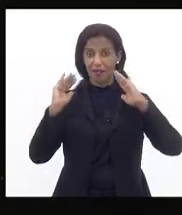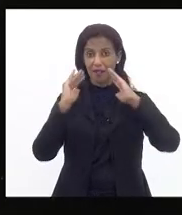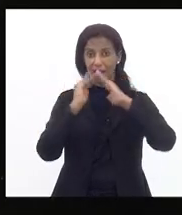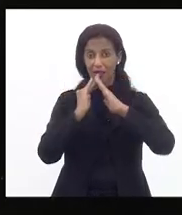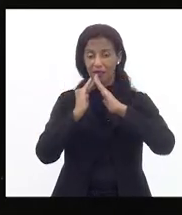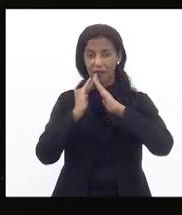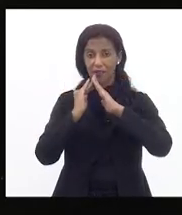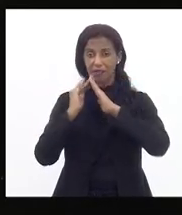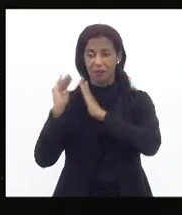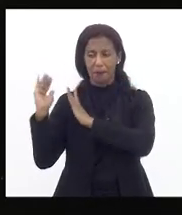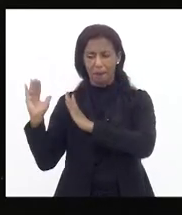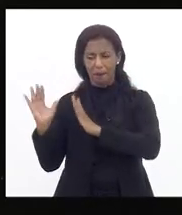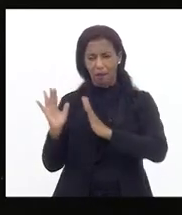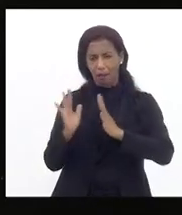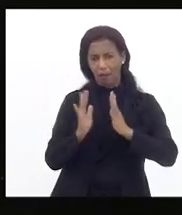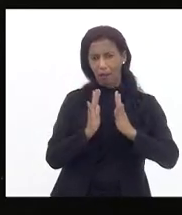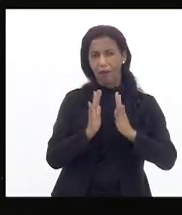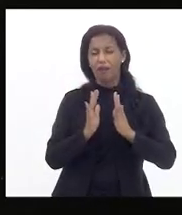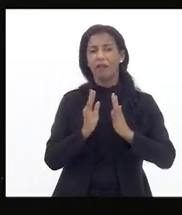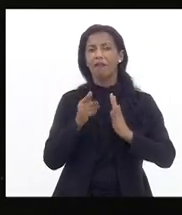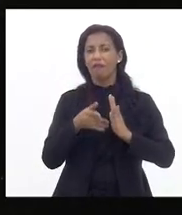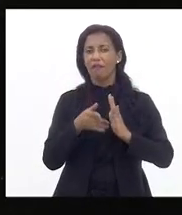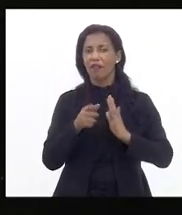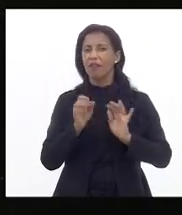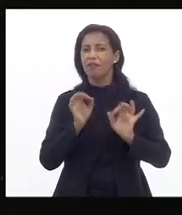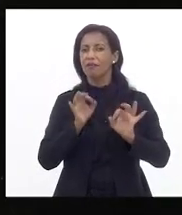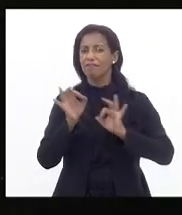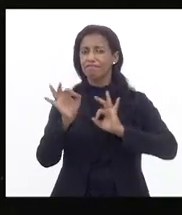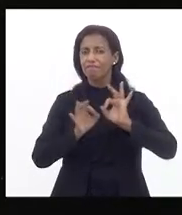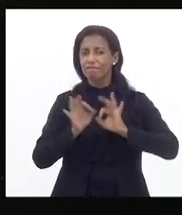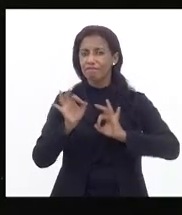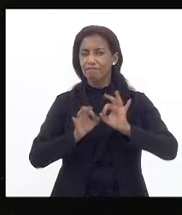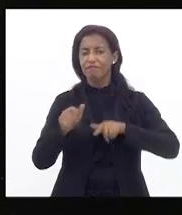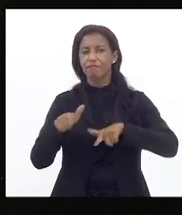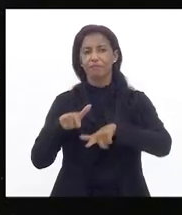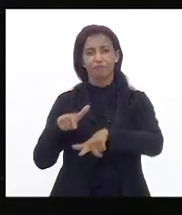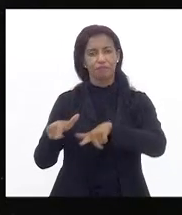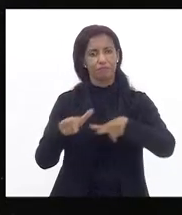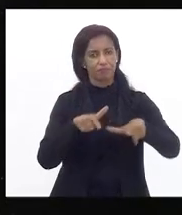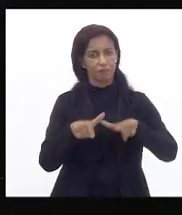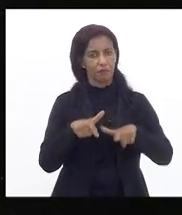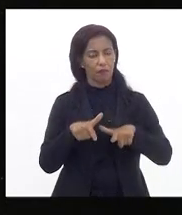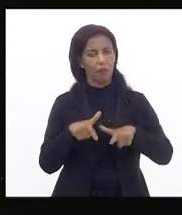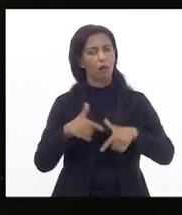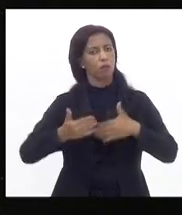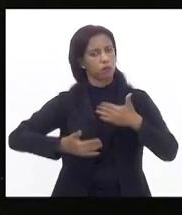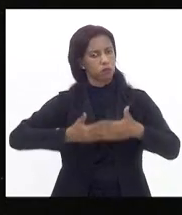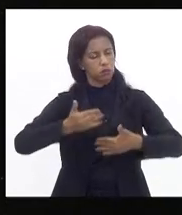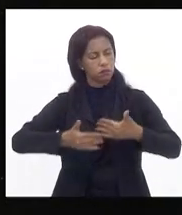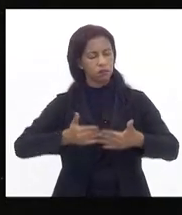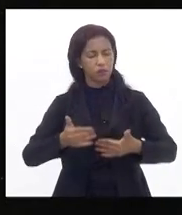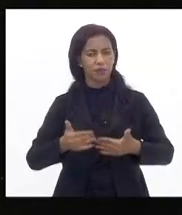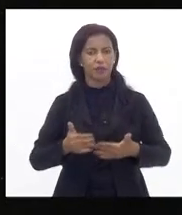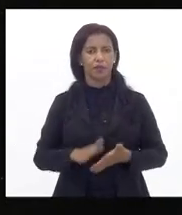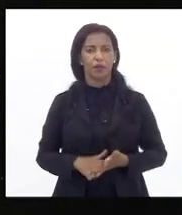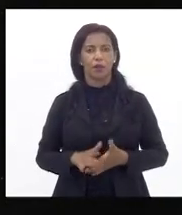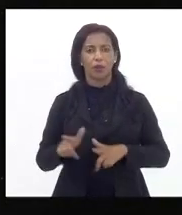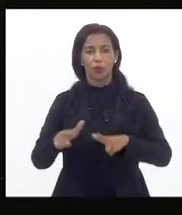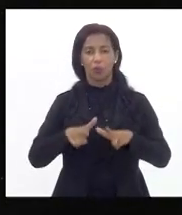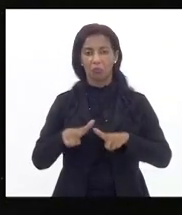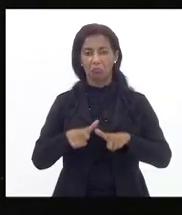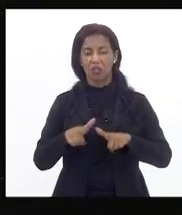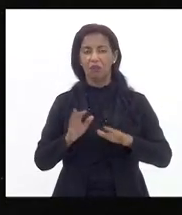de maneira muito assertiva fazendo um trabalho pró-ativo um